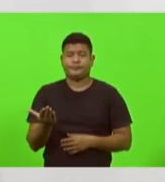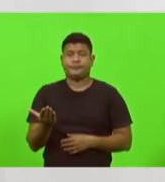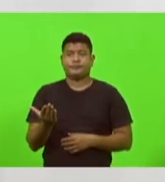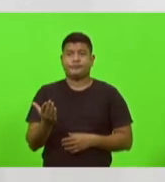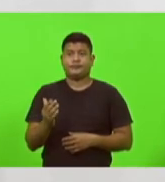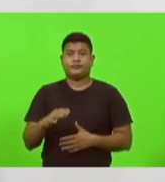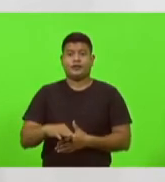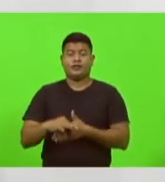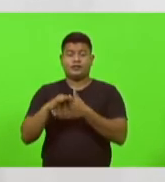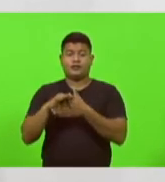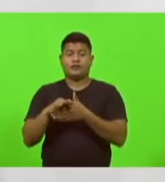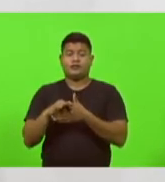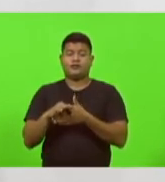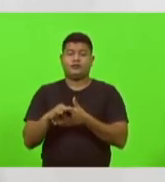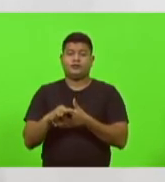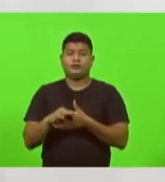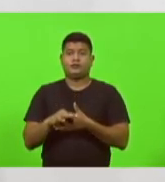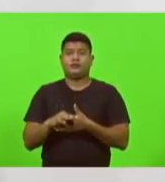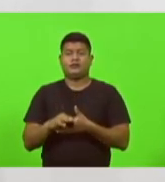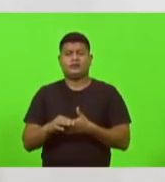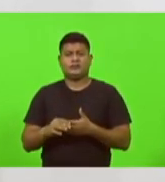líder, guerreiro,